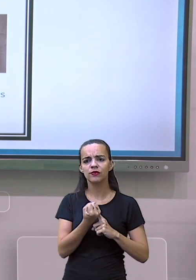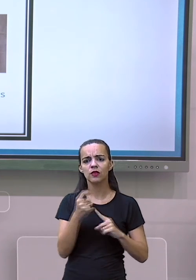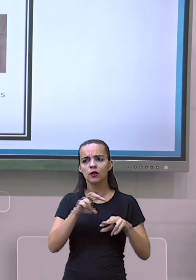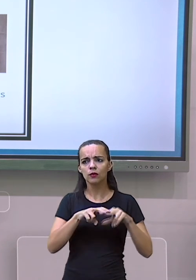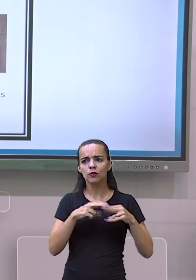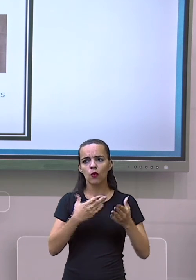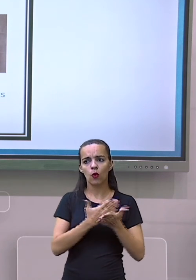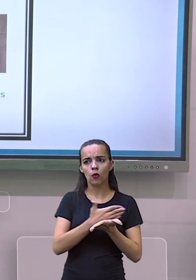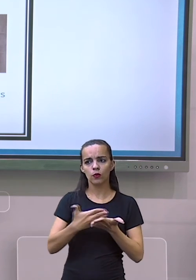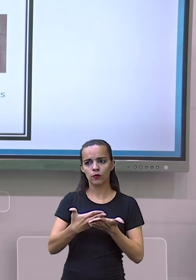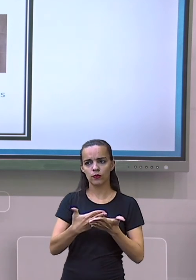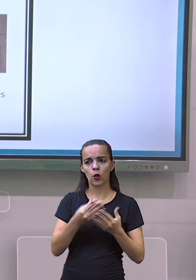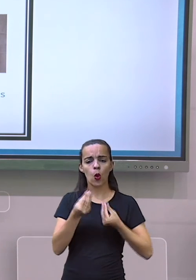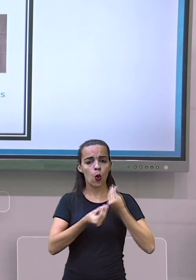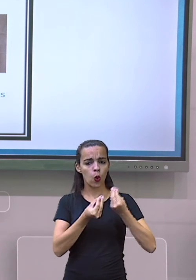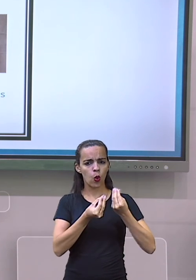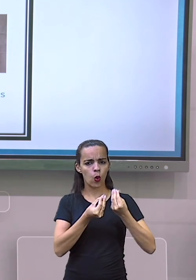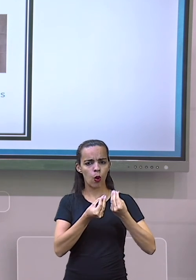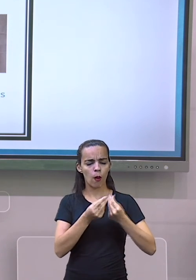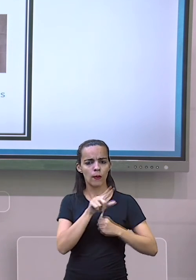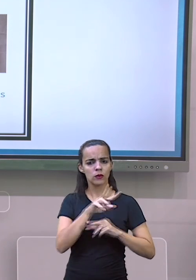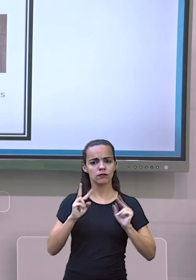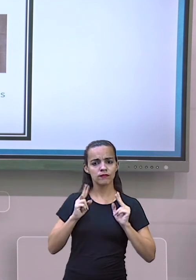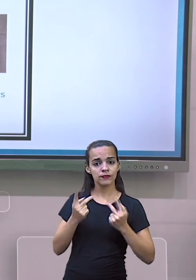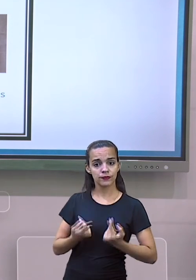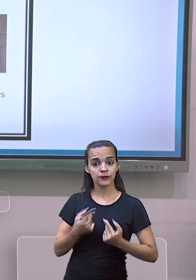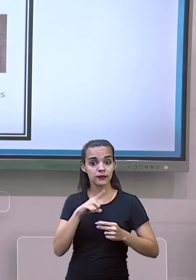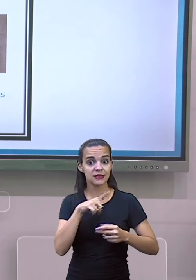fundação, sob a liderança de Lenin, não